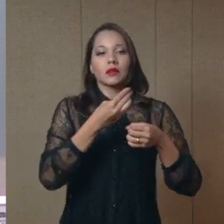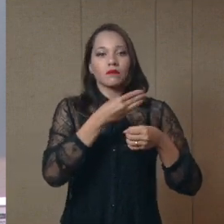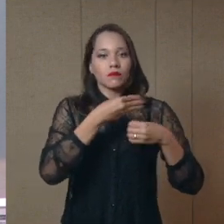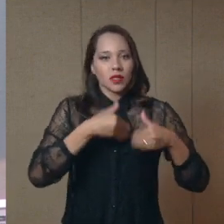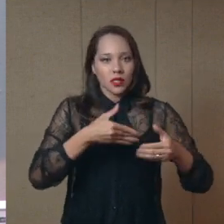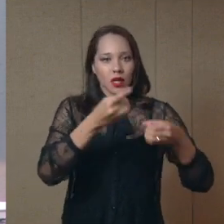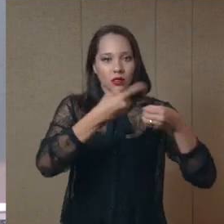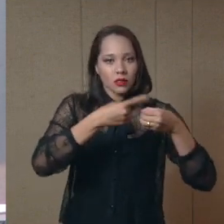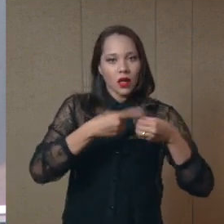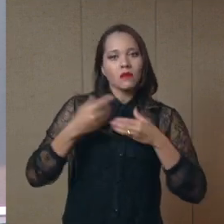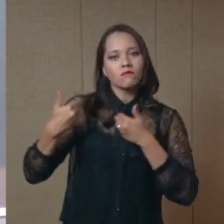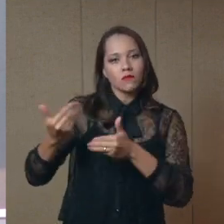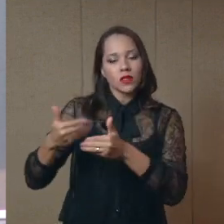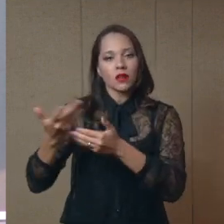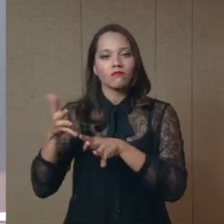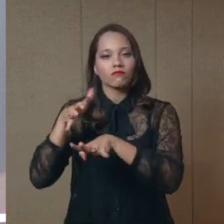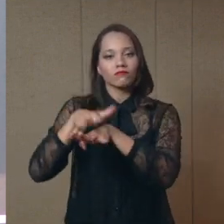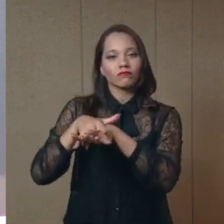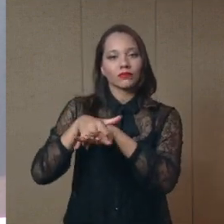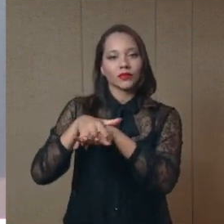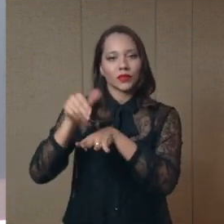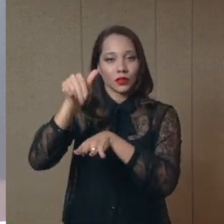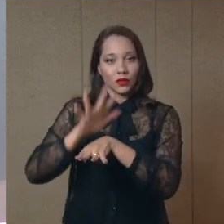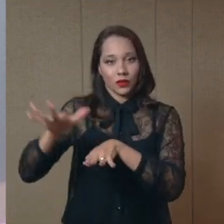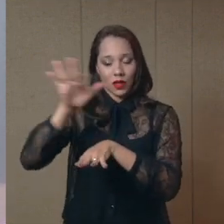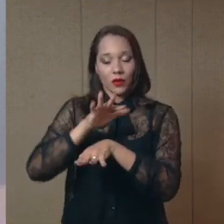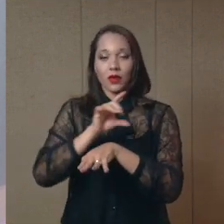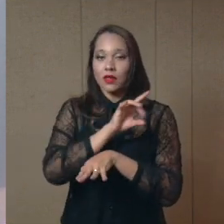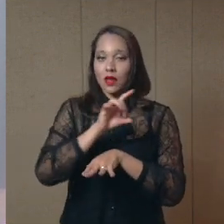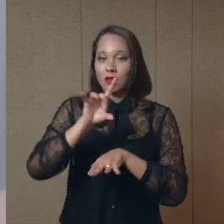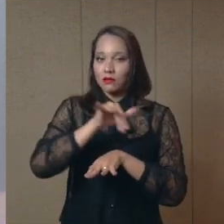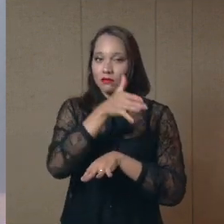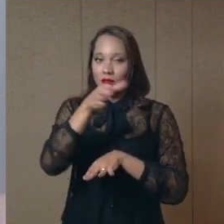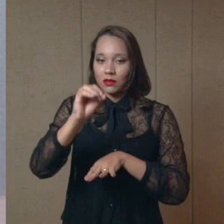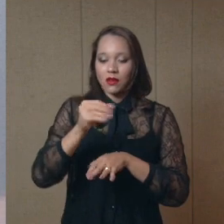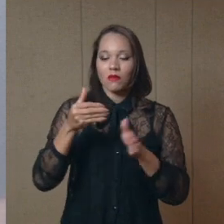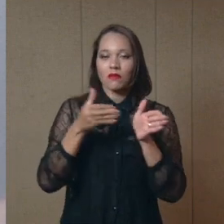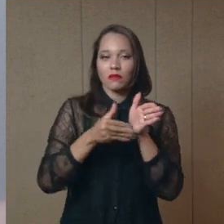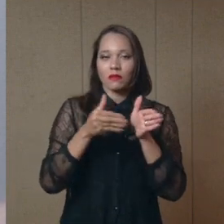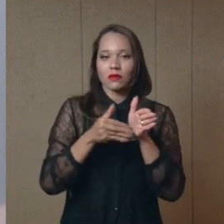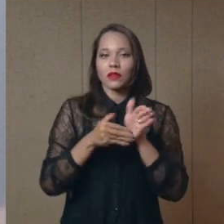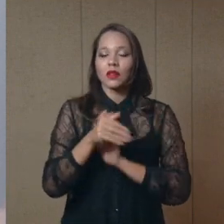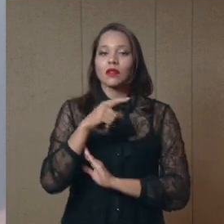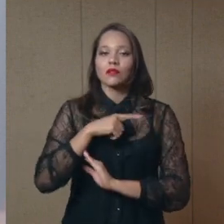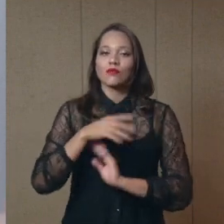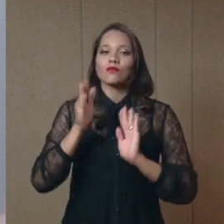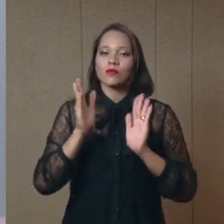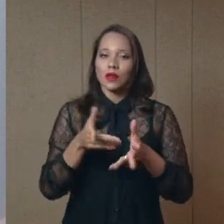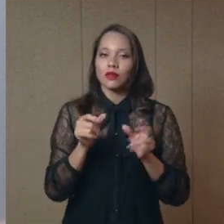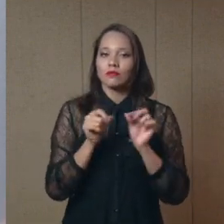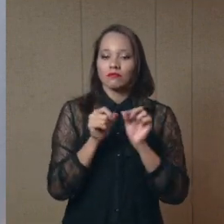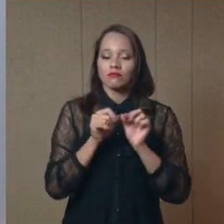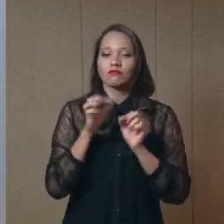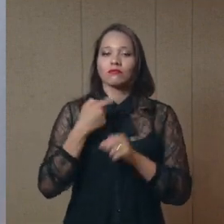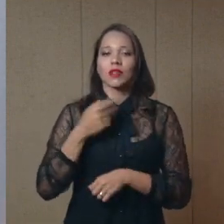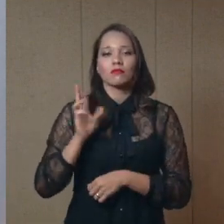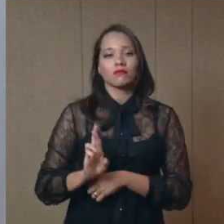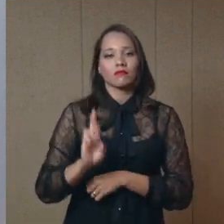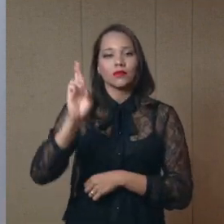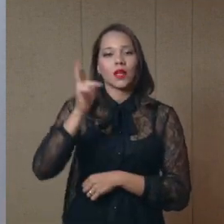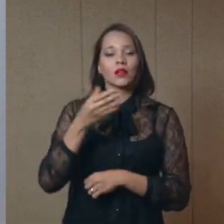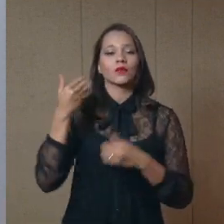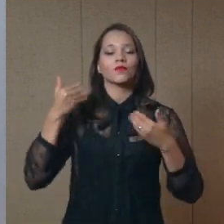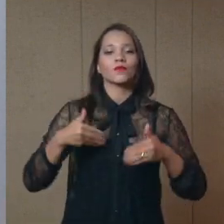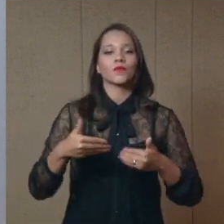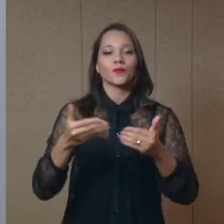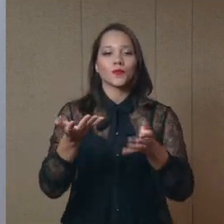da integração nacional ea as ações da faixa de fronteira já estava sob responsabilidade do ministério